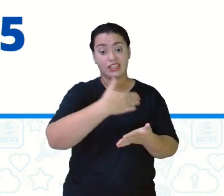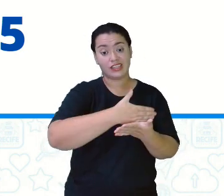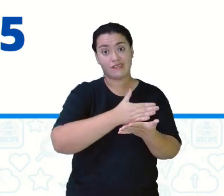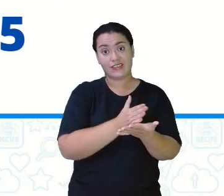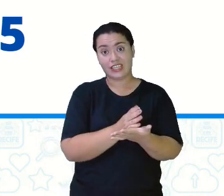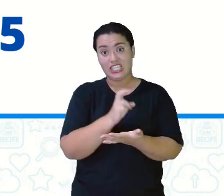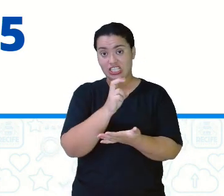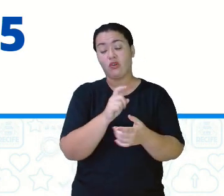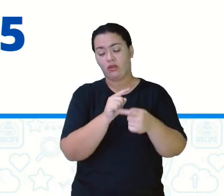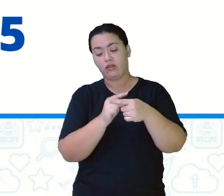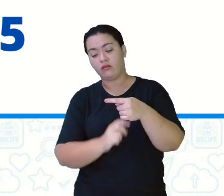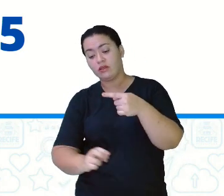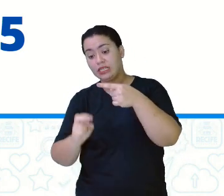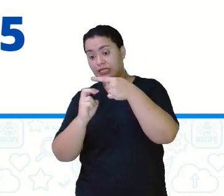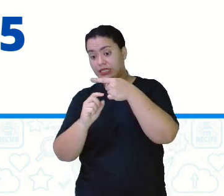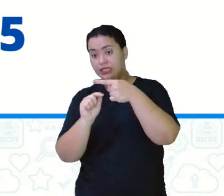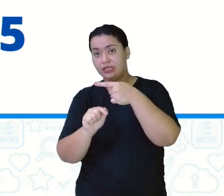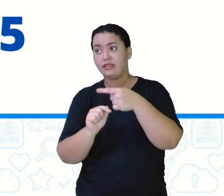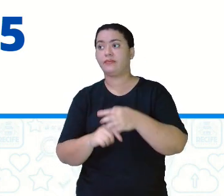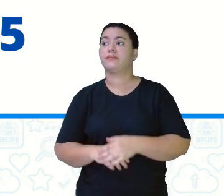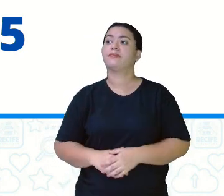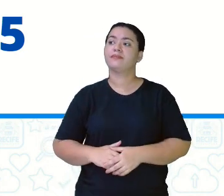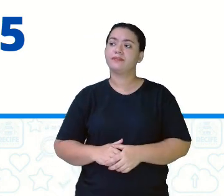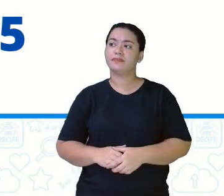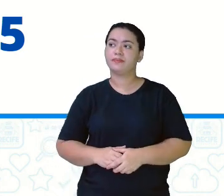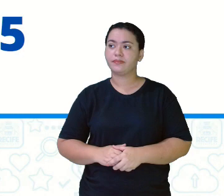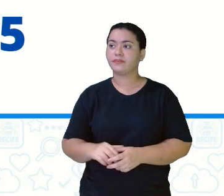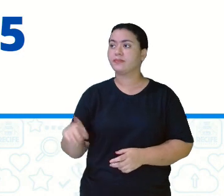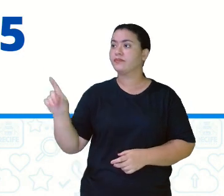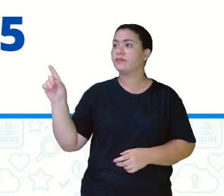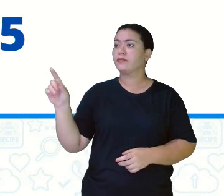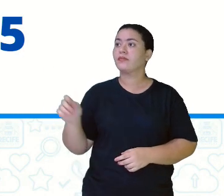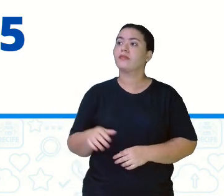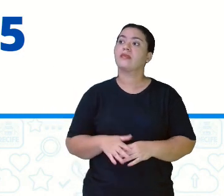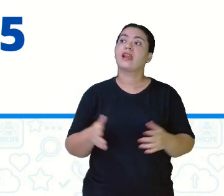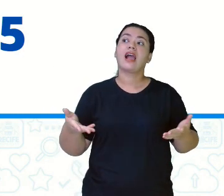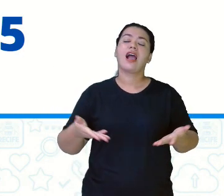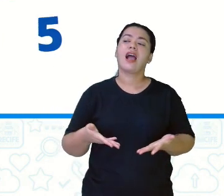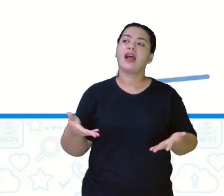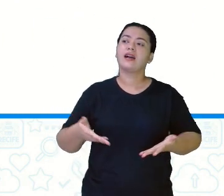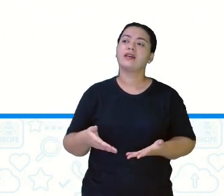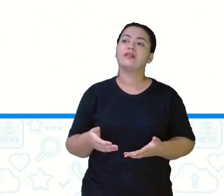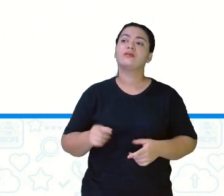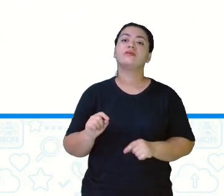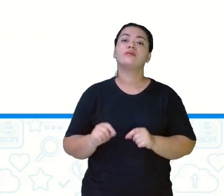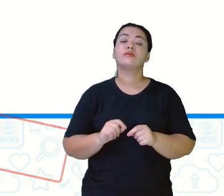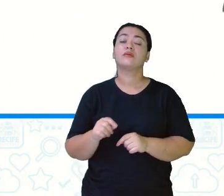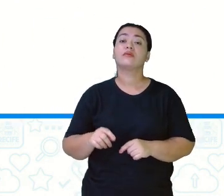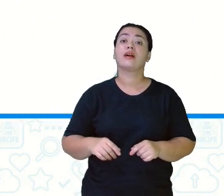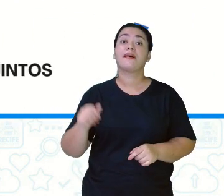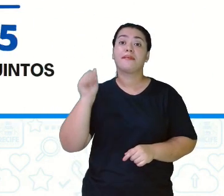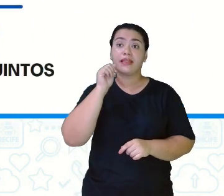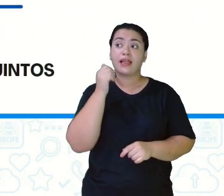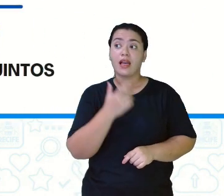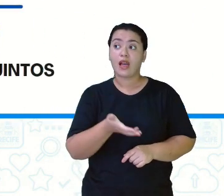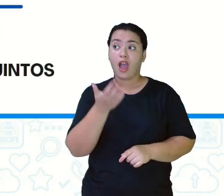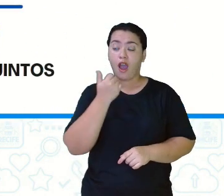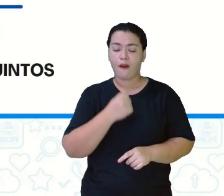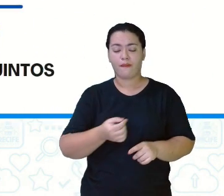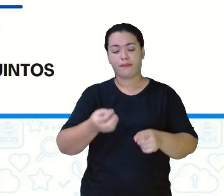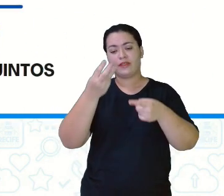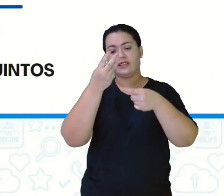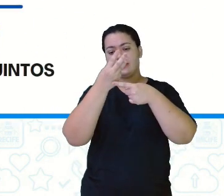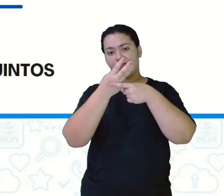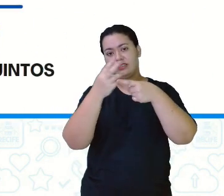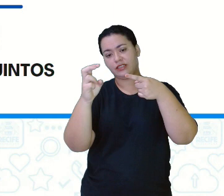Estão vendo aí, ó, os 5 pratinhos aí? Olha lá. E agora vamos representar a parte que ela comeu. Olha lá a